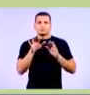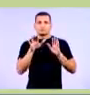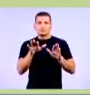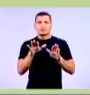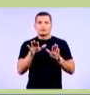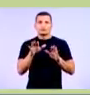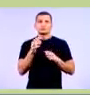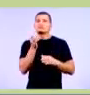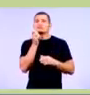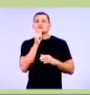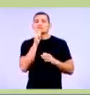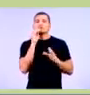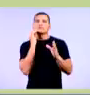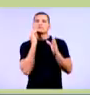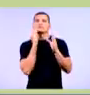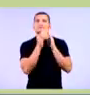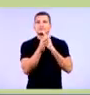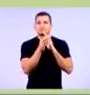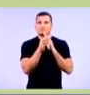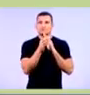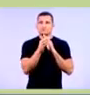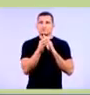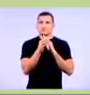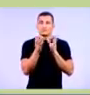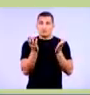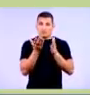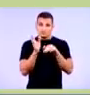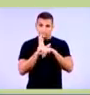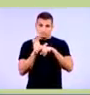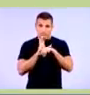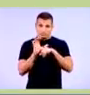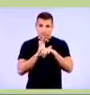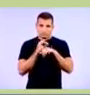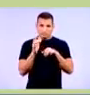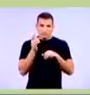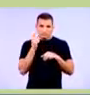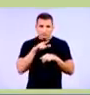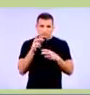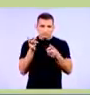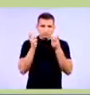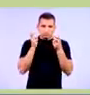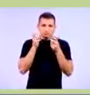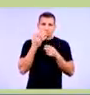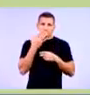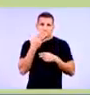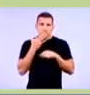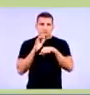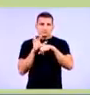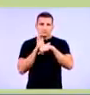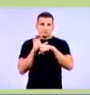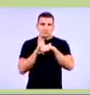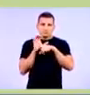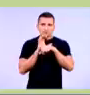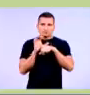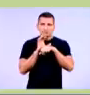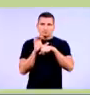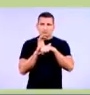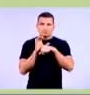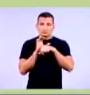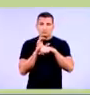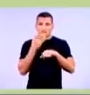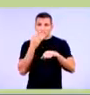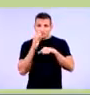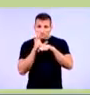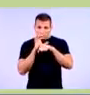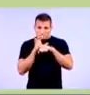tinham sido enviadas. Vai ficar cinza, não sei se vocês conseguem visualizar junto comigo, que ficando